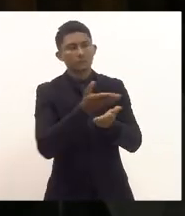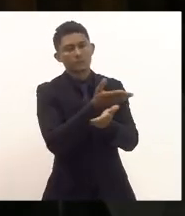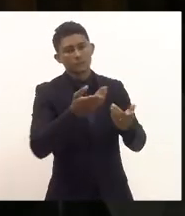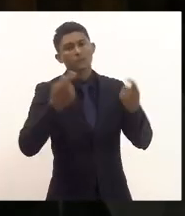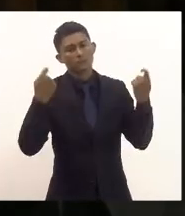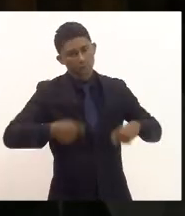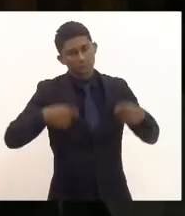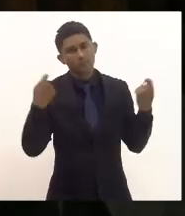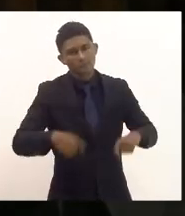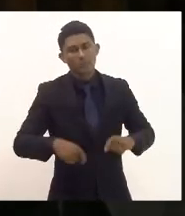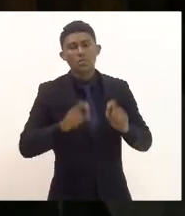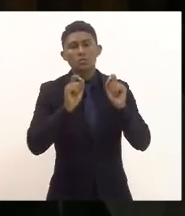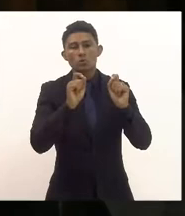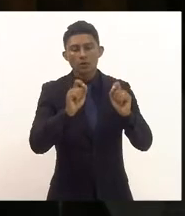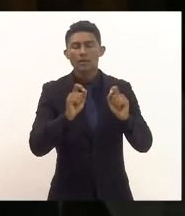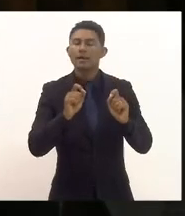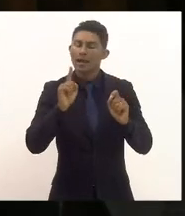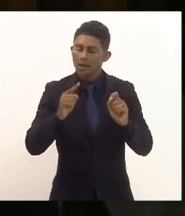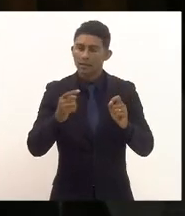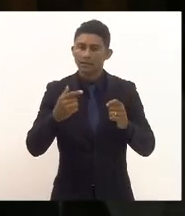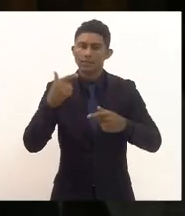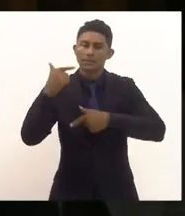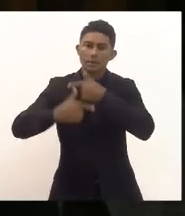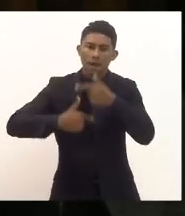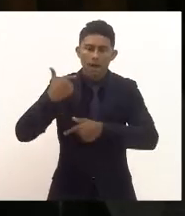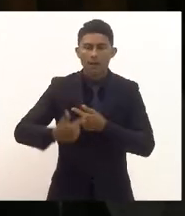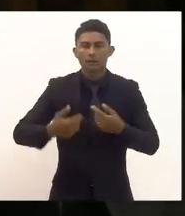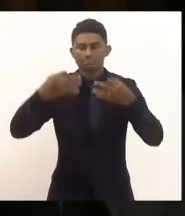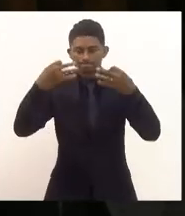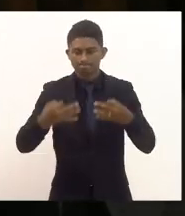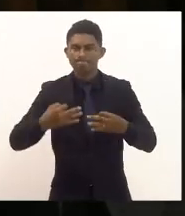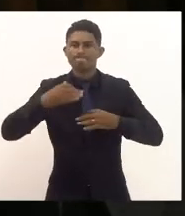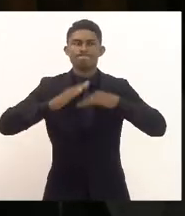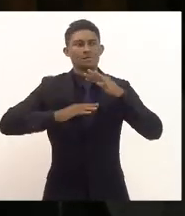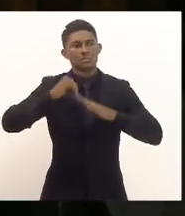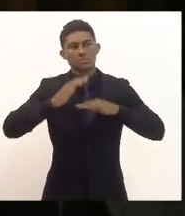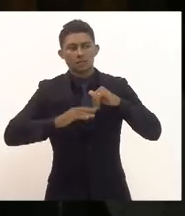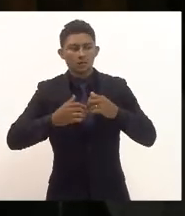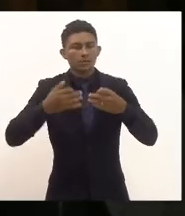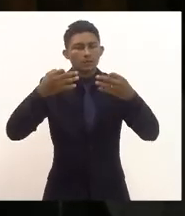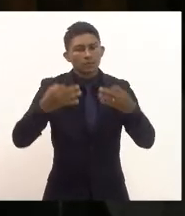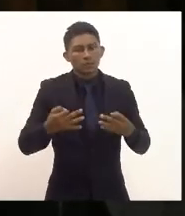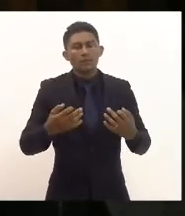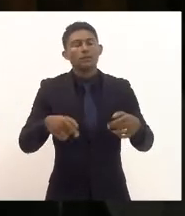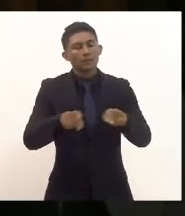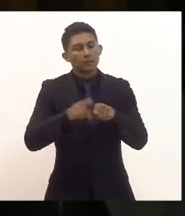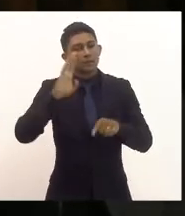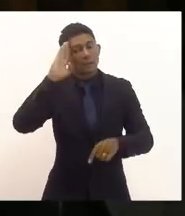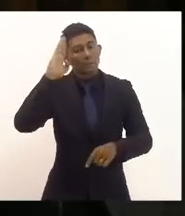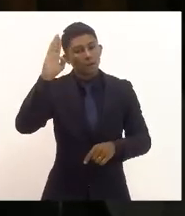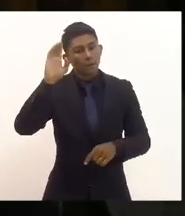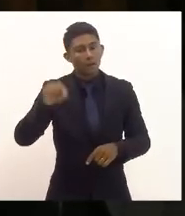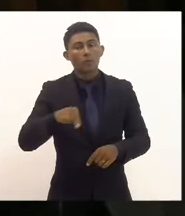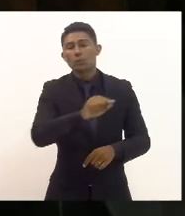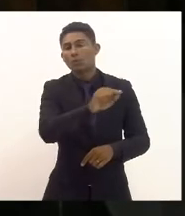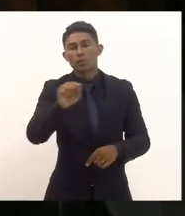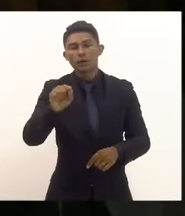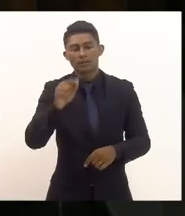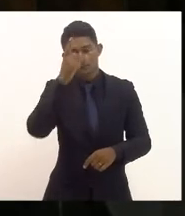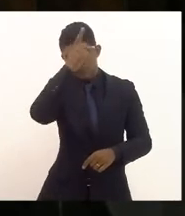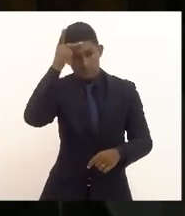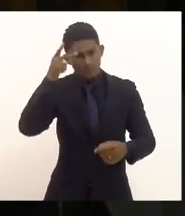um serviço de excelência de capacidade técnica e de defesa os direitos